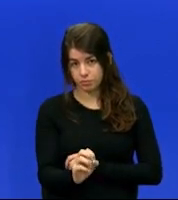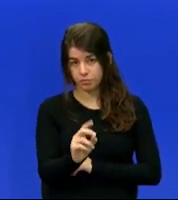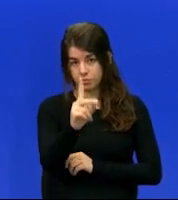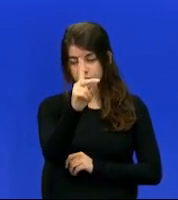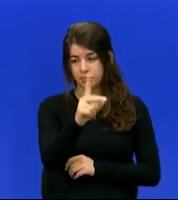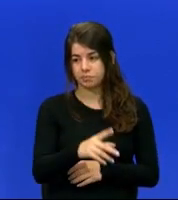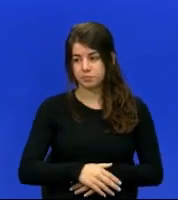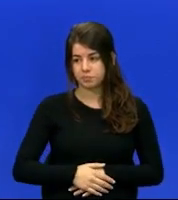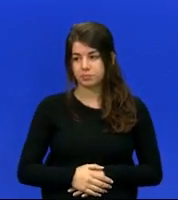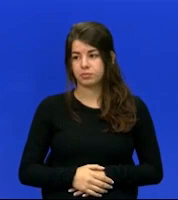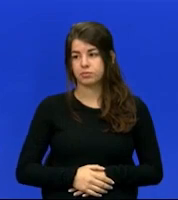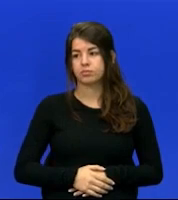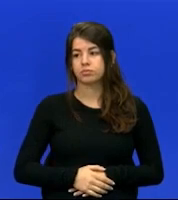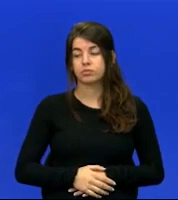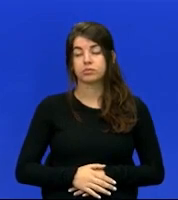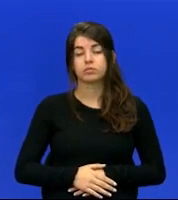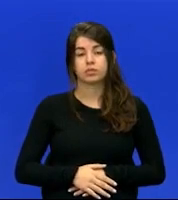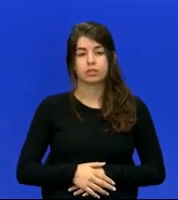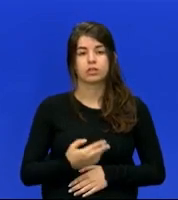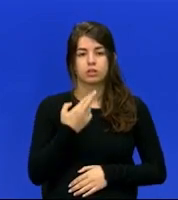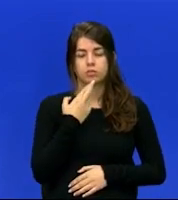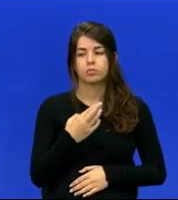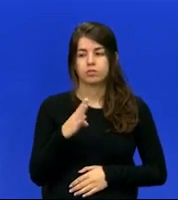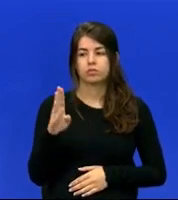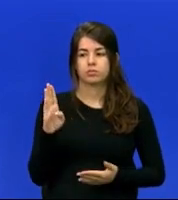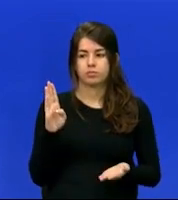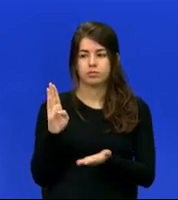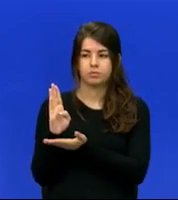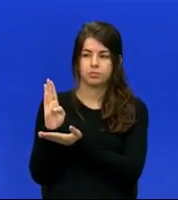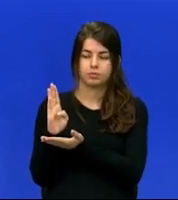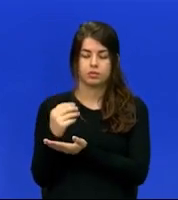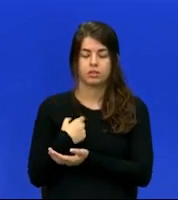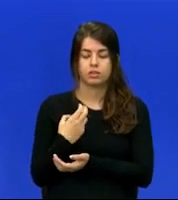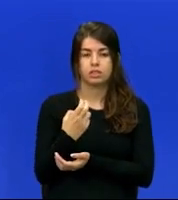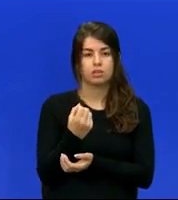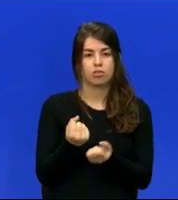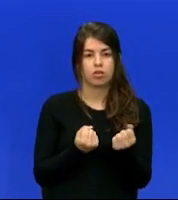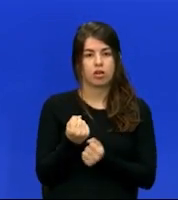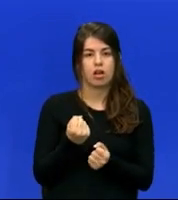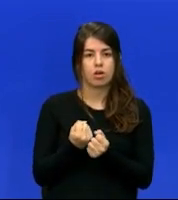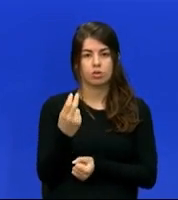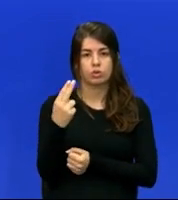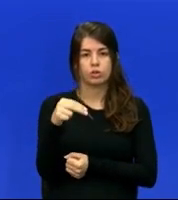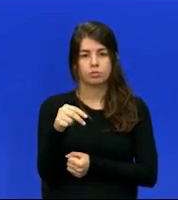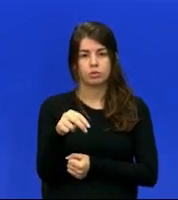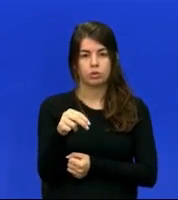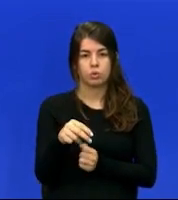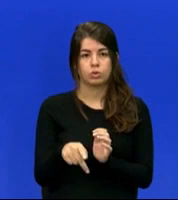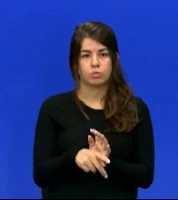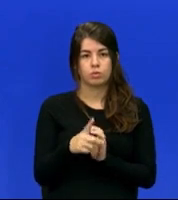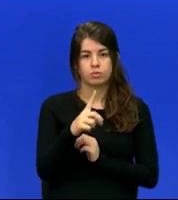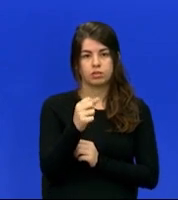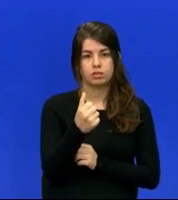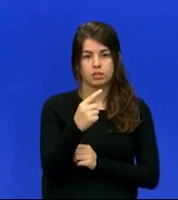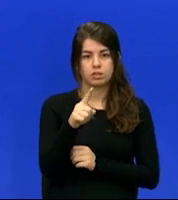16,06%. Ok? Então, portanto, a probabilidade que cheguem 5 carros nos próximos 2 minutos é